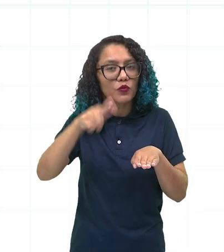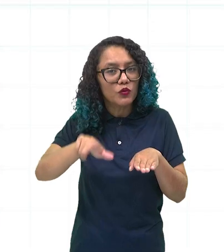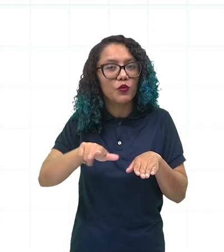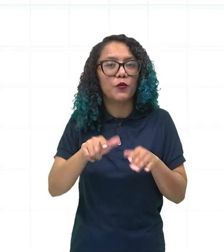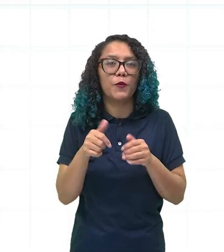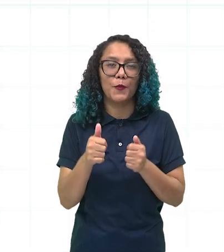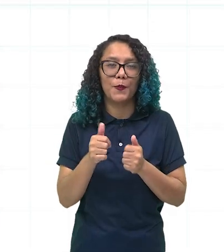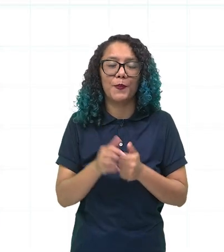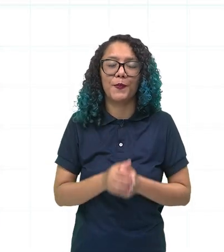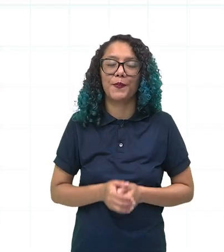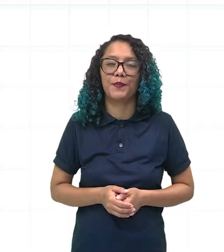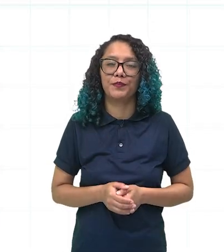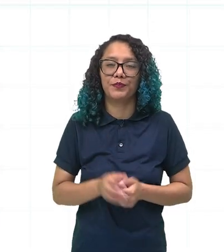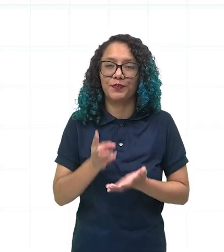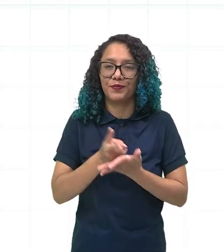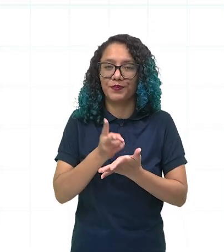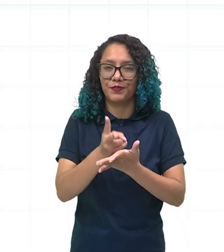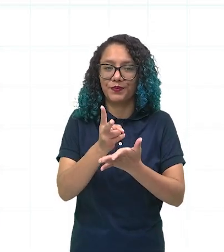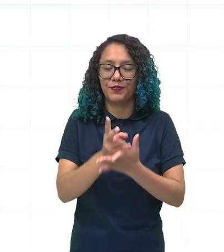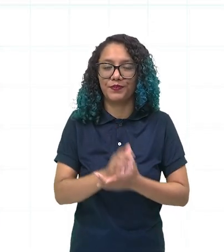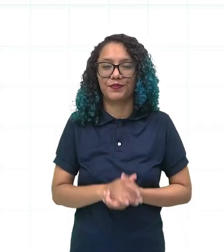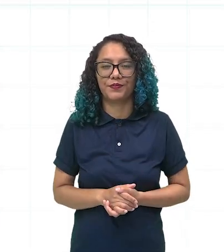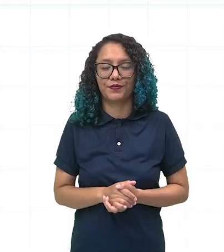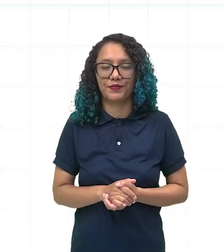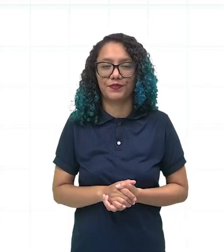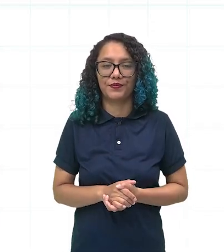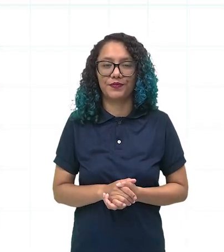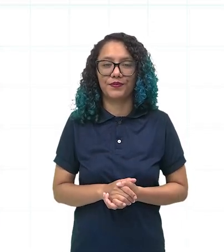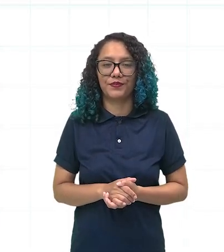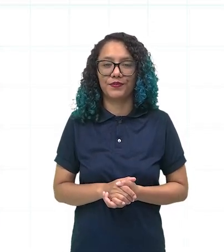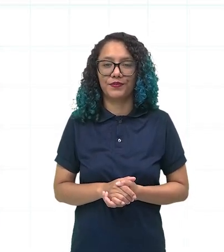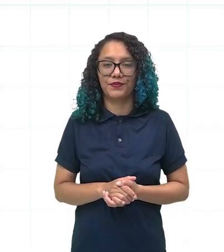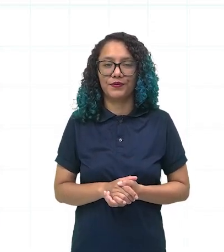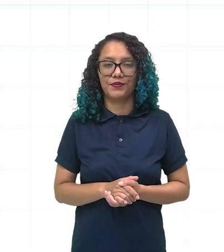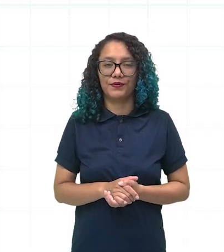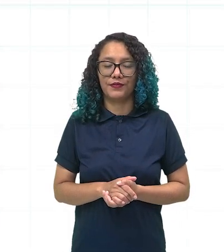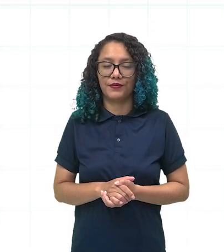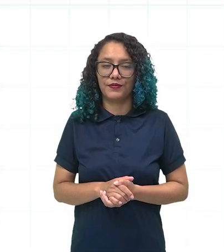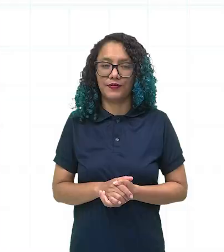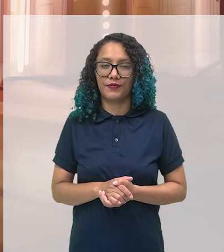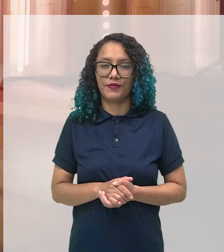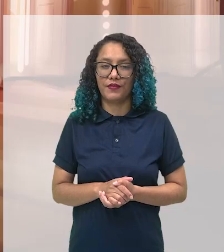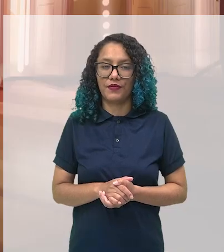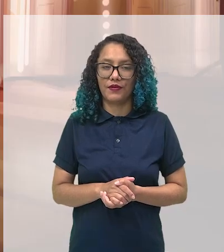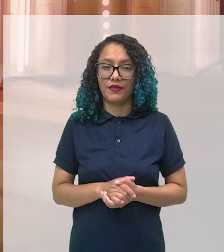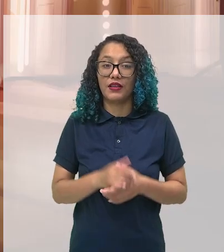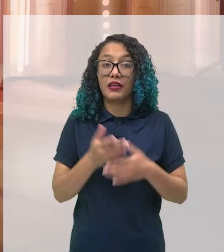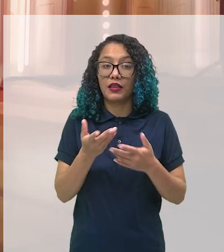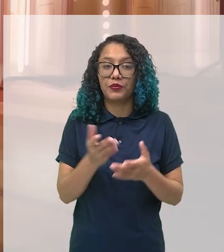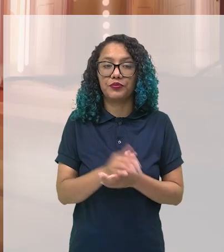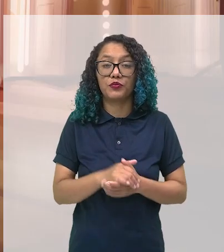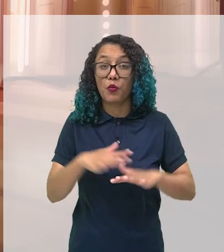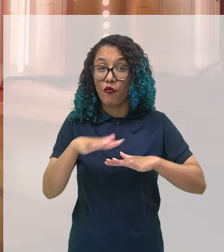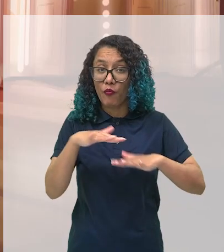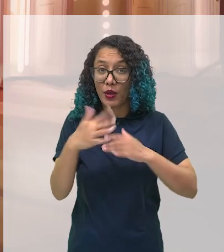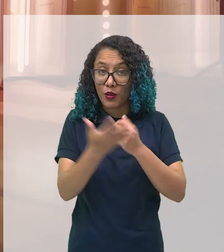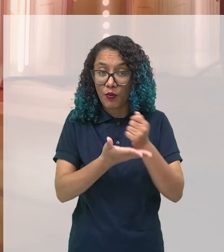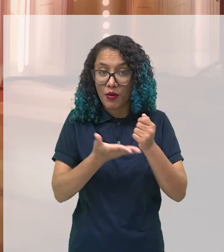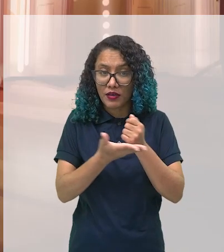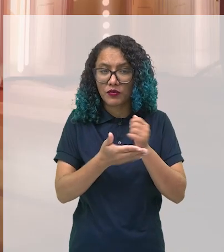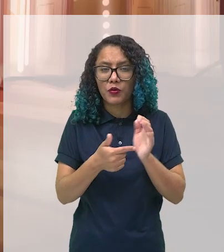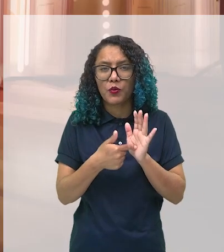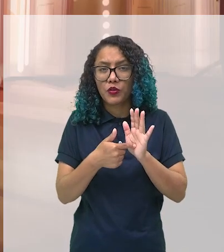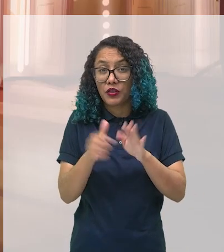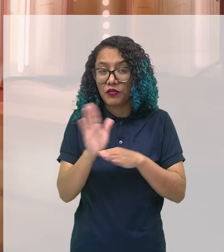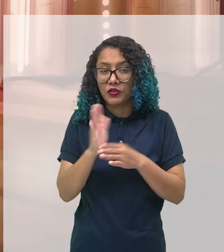Certo, gente? Então, continuando aí nosso estudo sobre os passos básicos, né? Vocês viram por meio do vídeo.